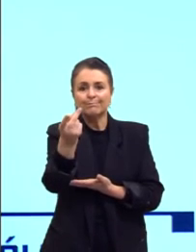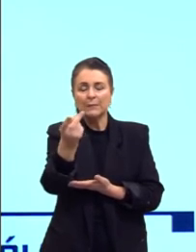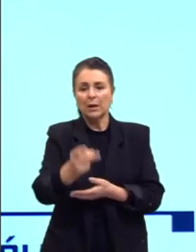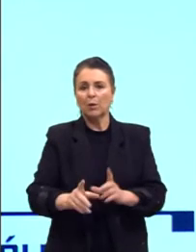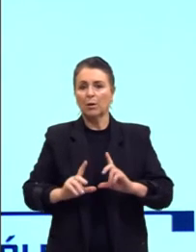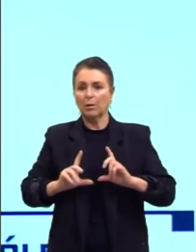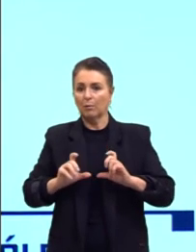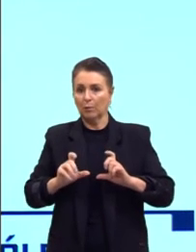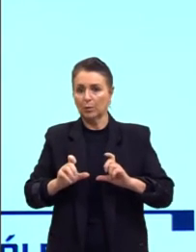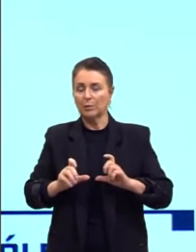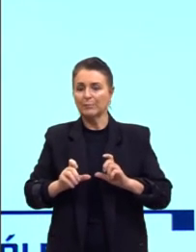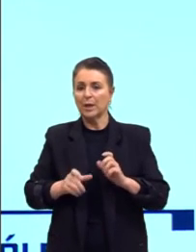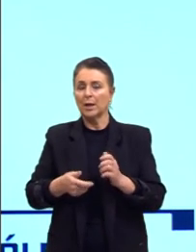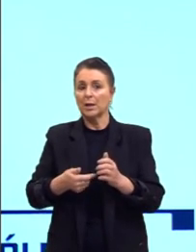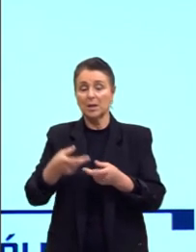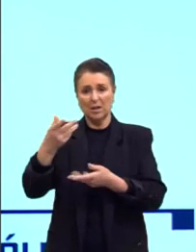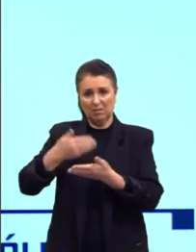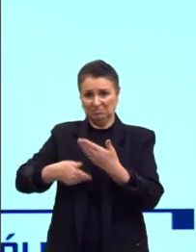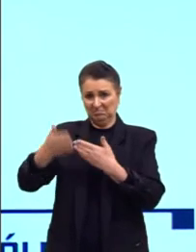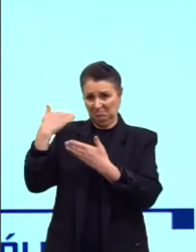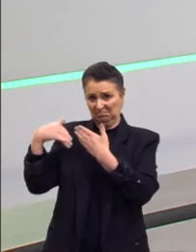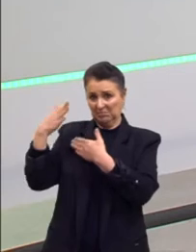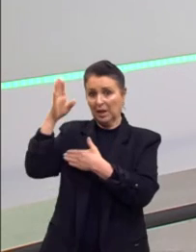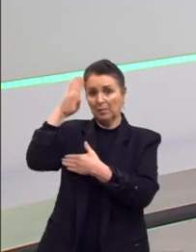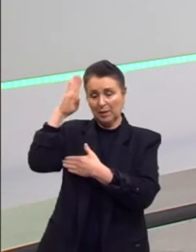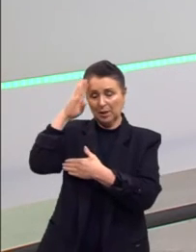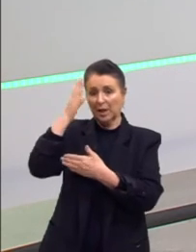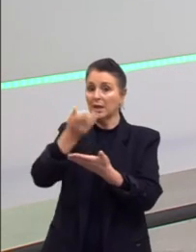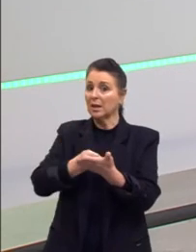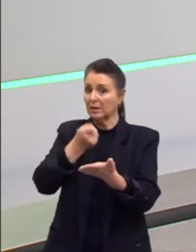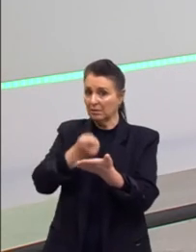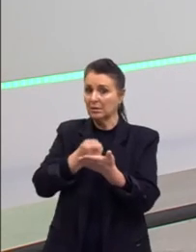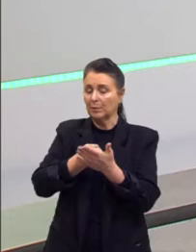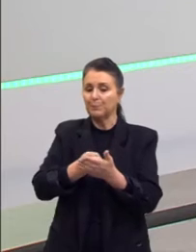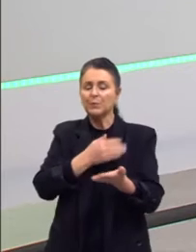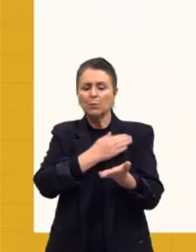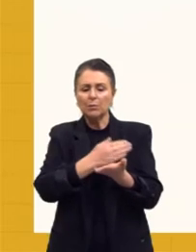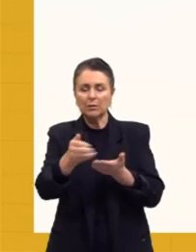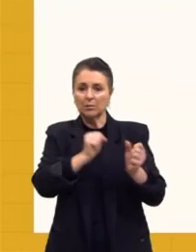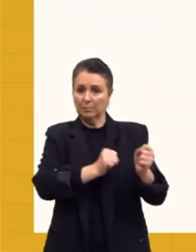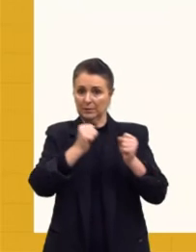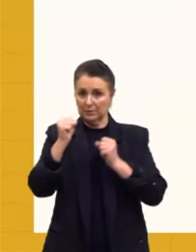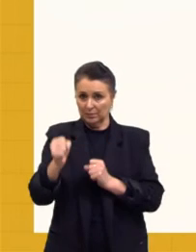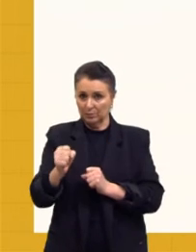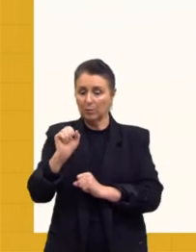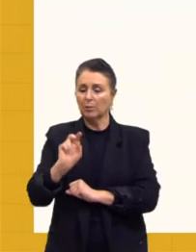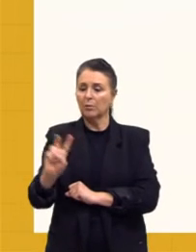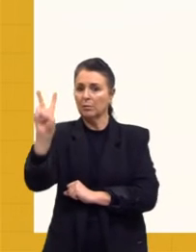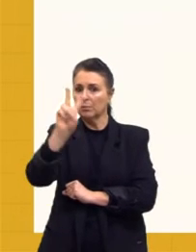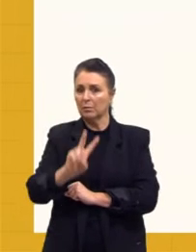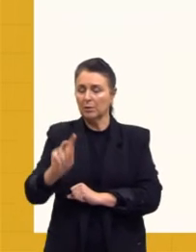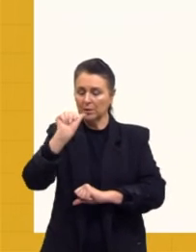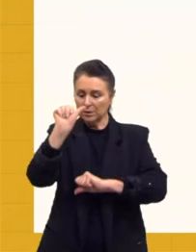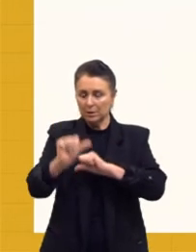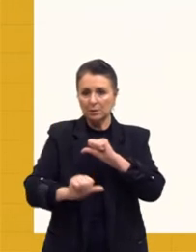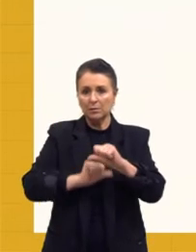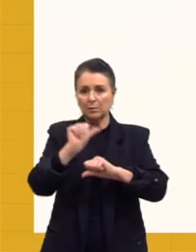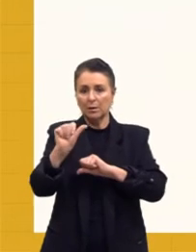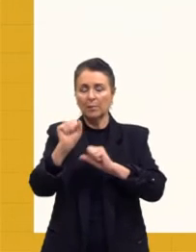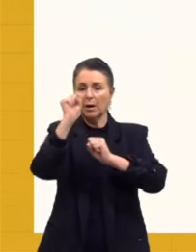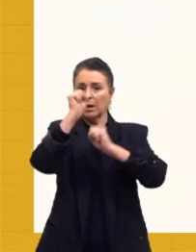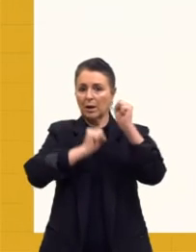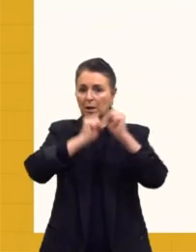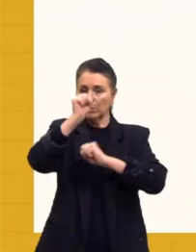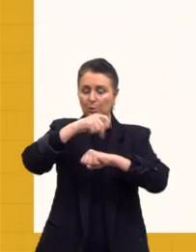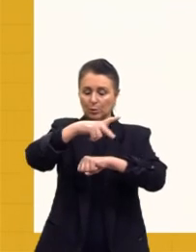um ex-militar vai tentar fazer essas questões quando ele tá no poder né ele ele transforma a